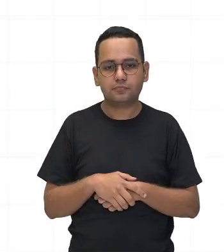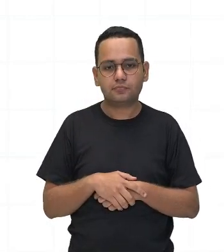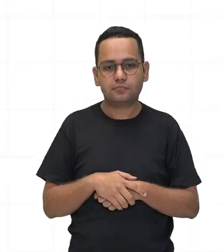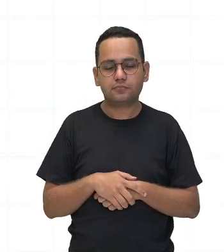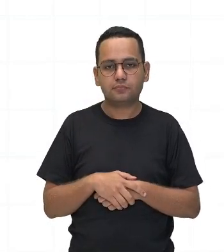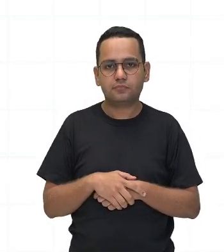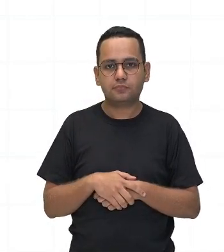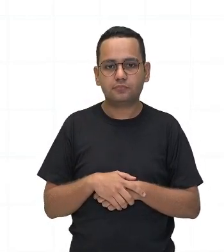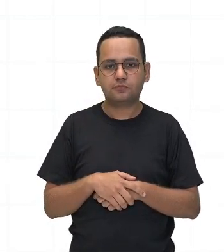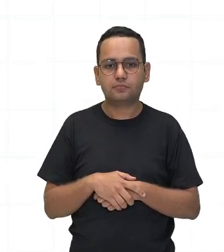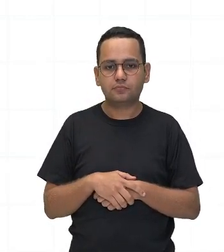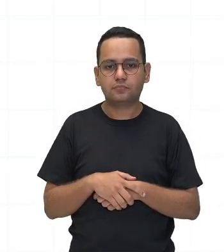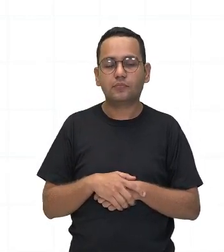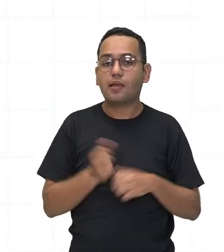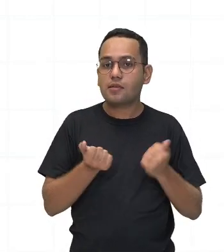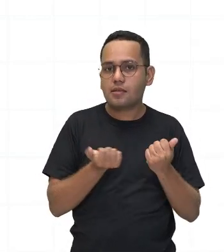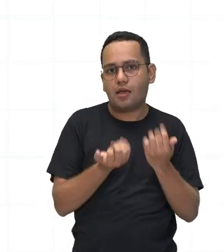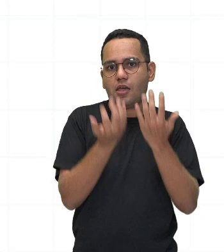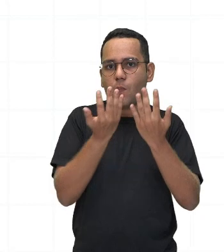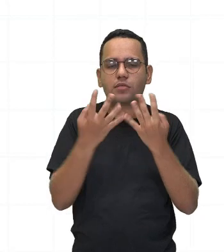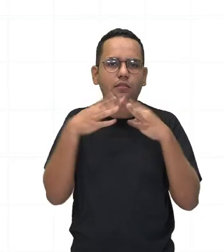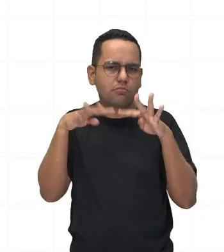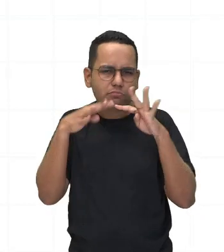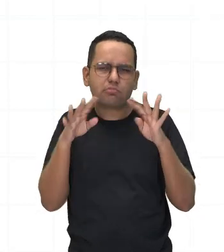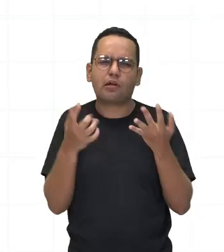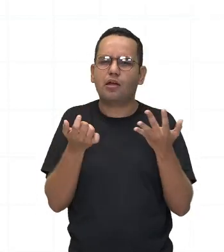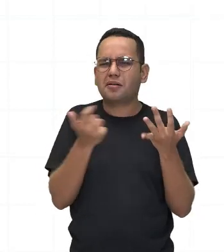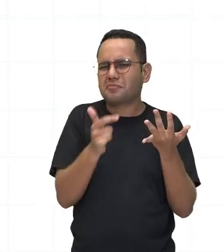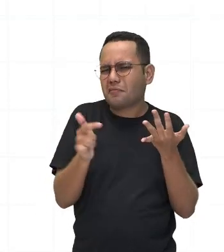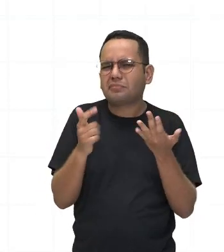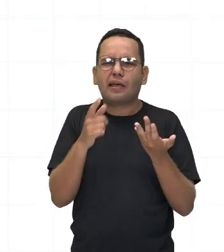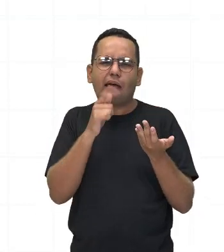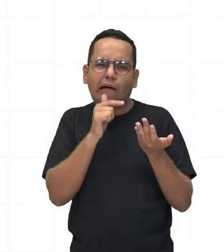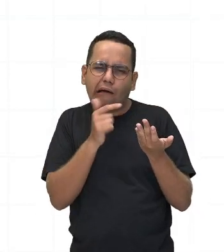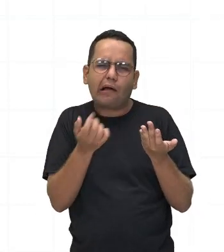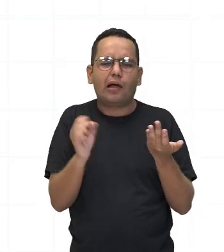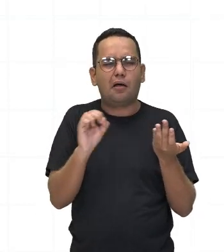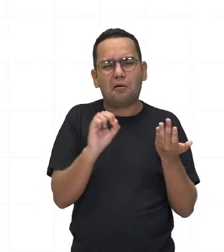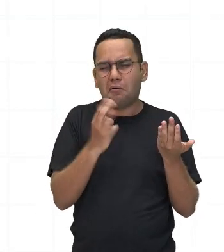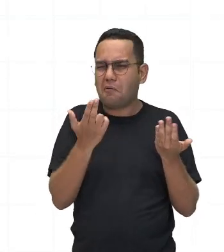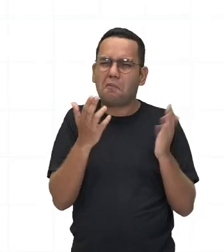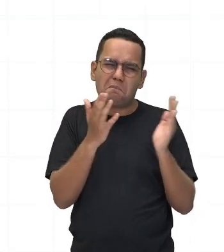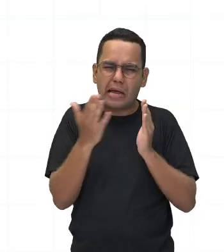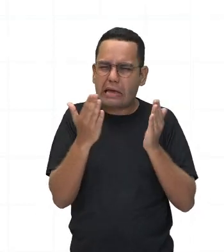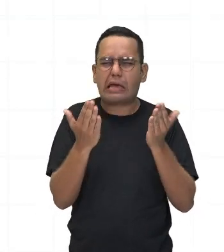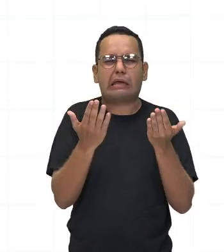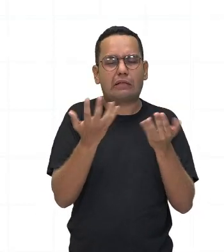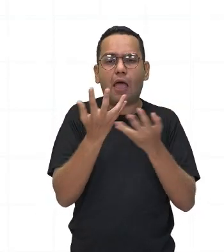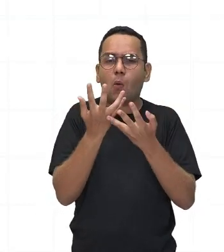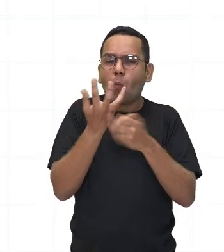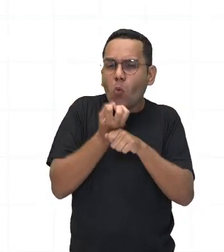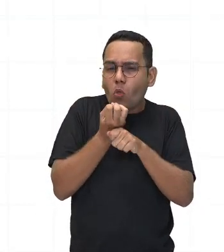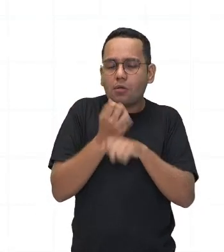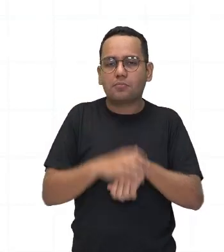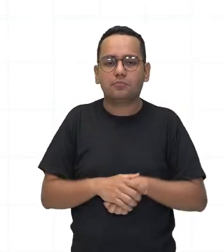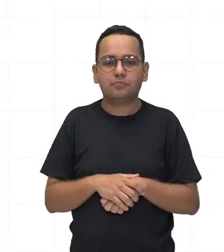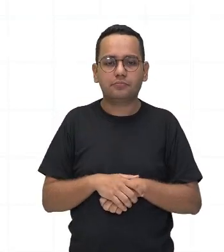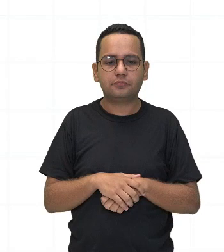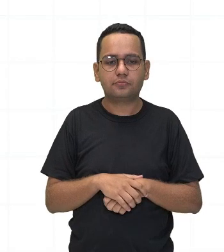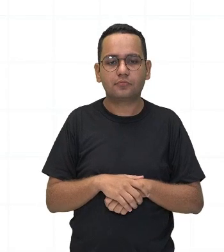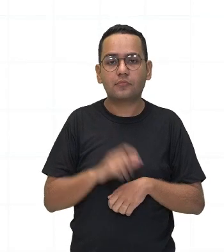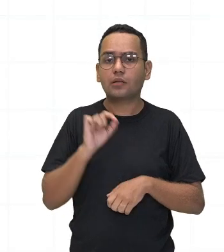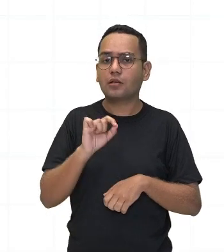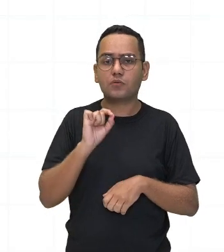ausência de água, de chuva, estiagens longas, né? E assim ali acontece um